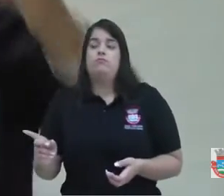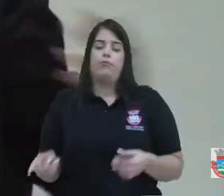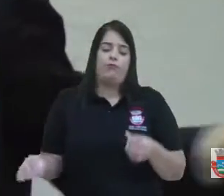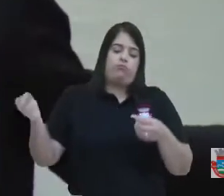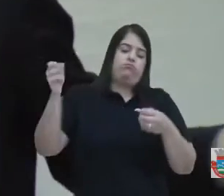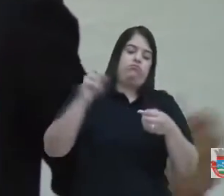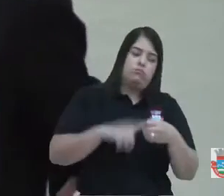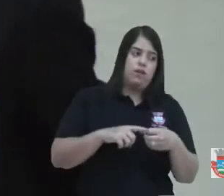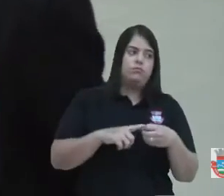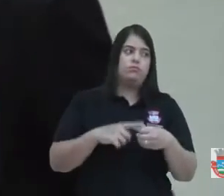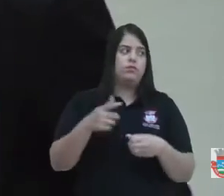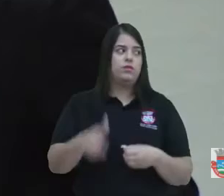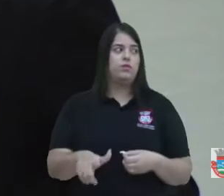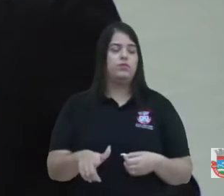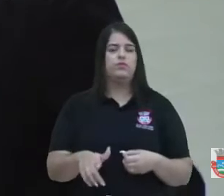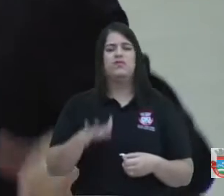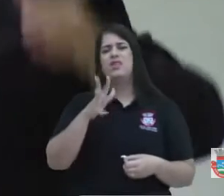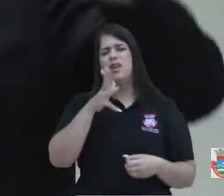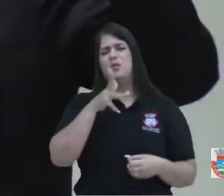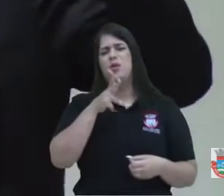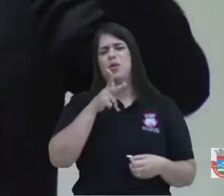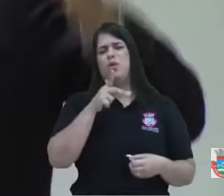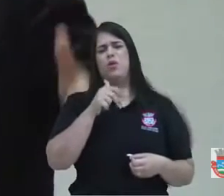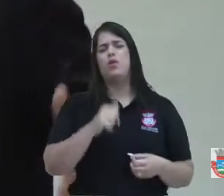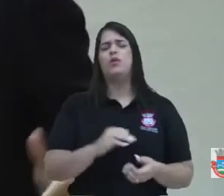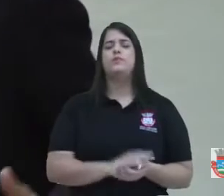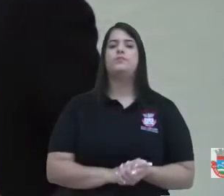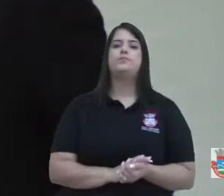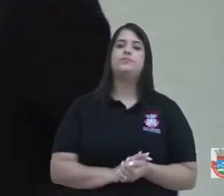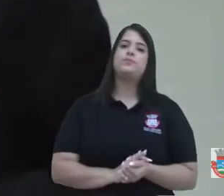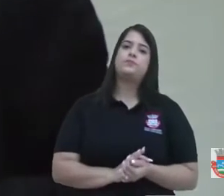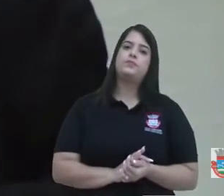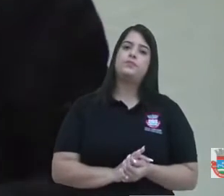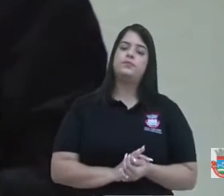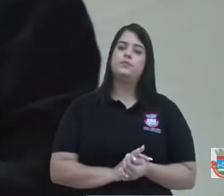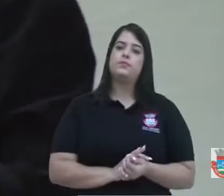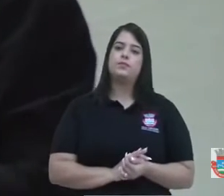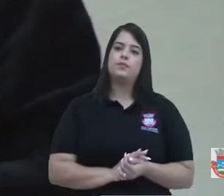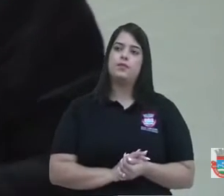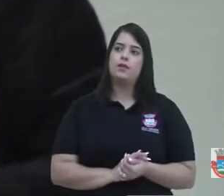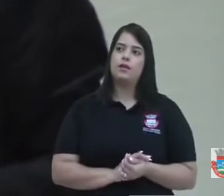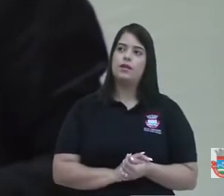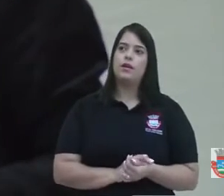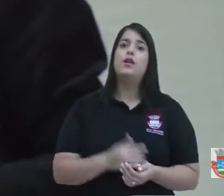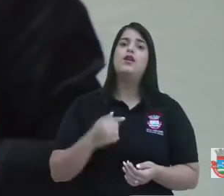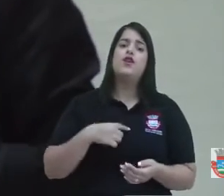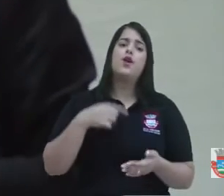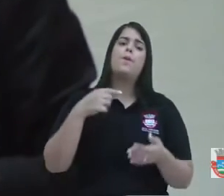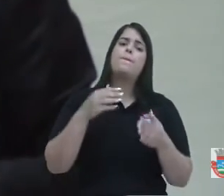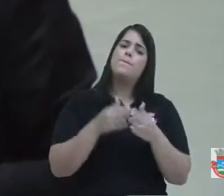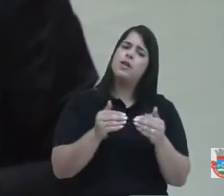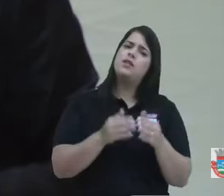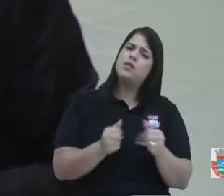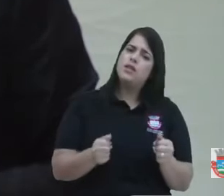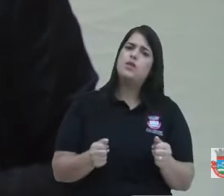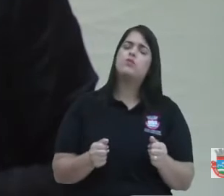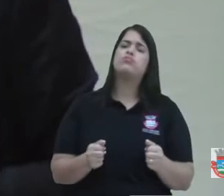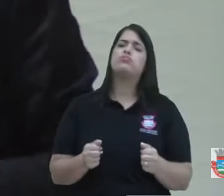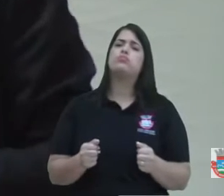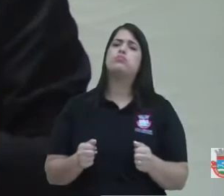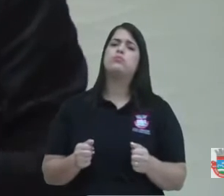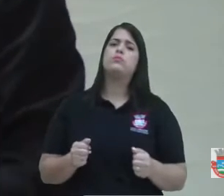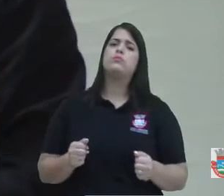voltar de novo. Veja aí a demora que é. Então foi colocado. Coloquei e vou estar aqui pedindo para ser realizado isso